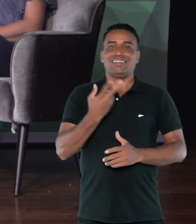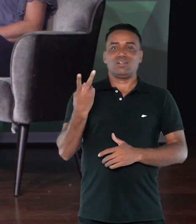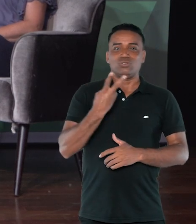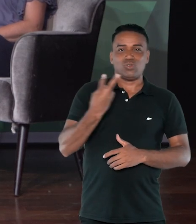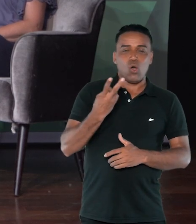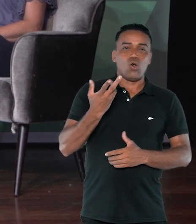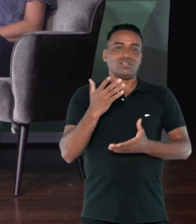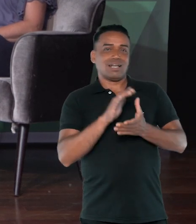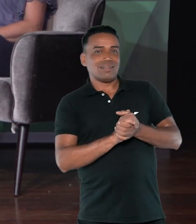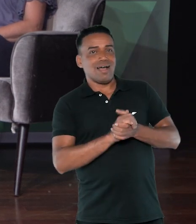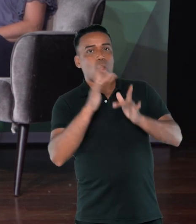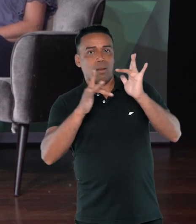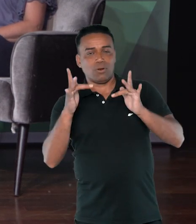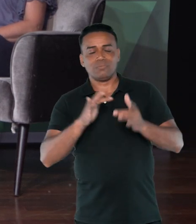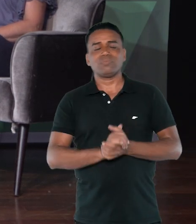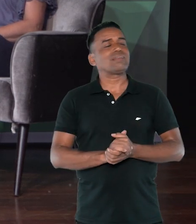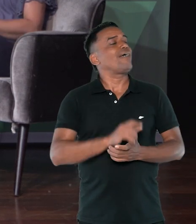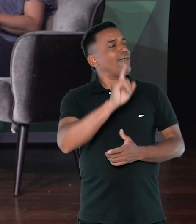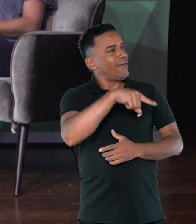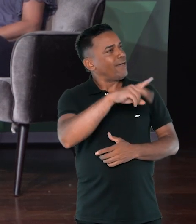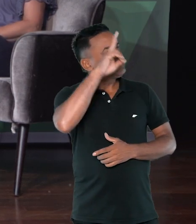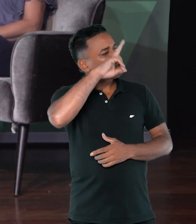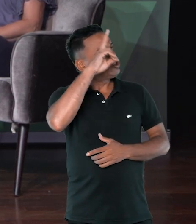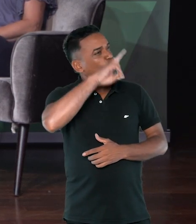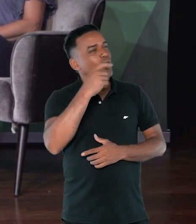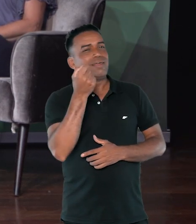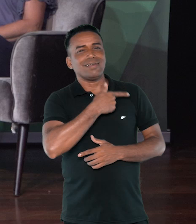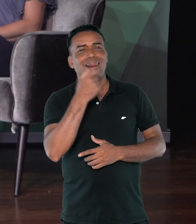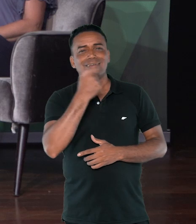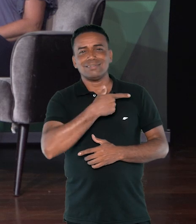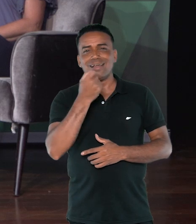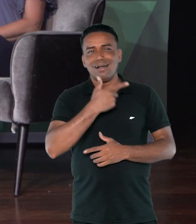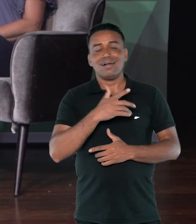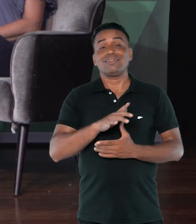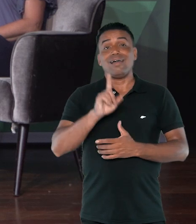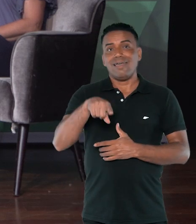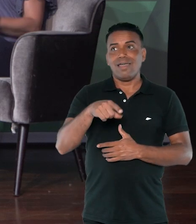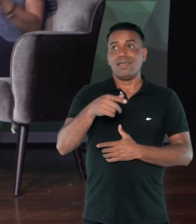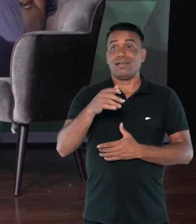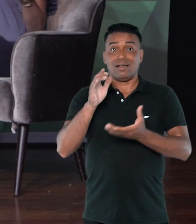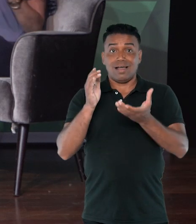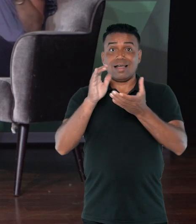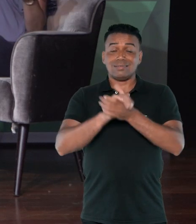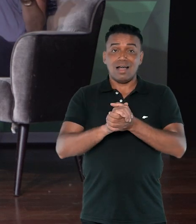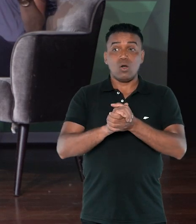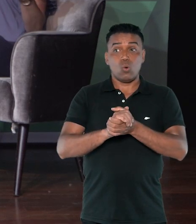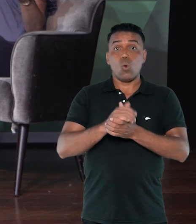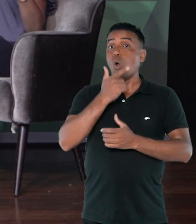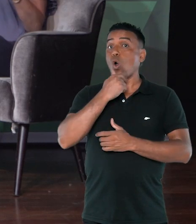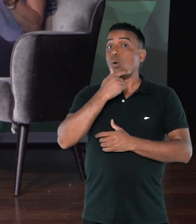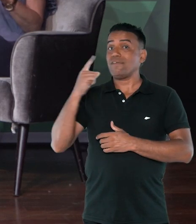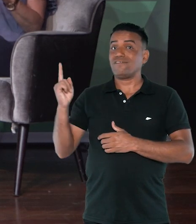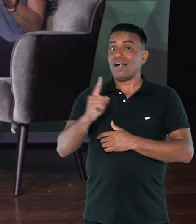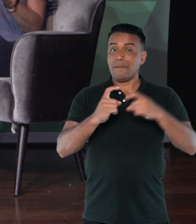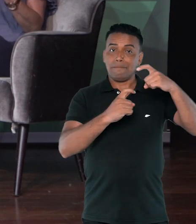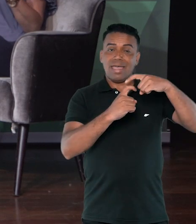fazer uma endoscopia e a mulher vai acompanhá-lo. E ele, muito ligado ao celular, ele